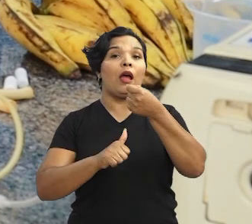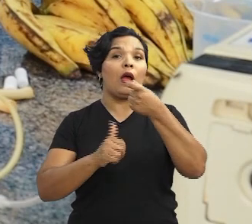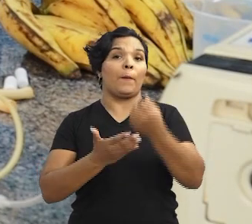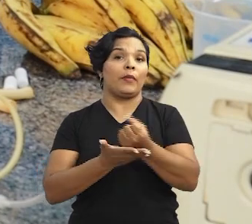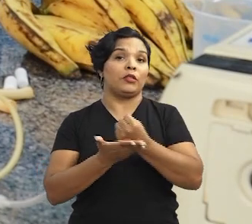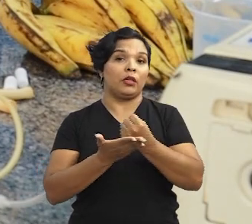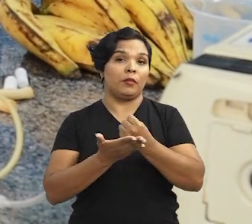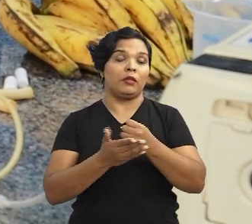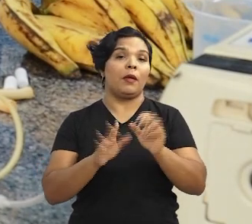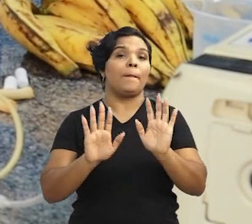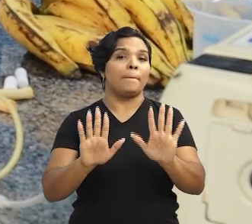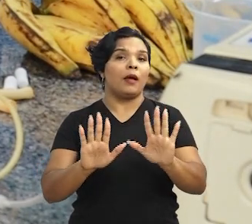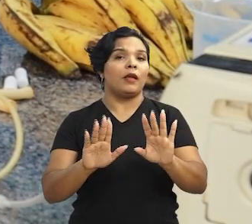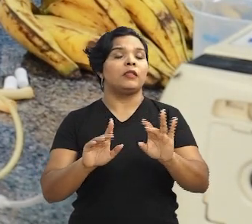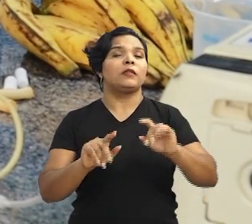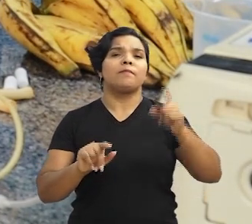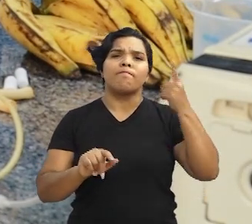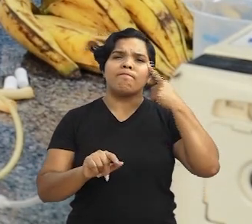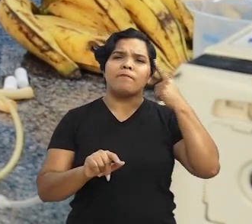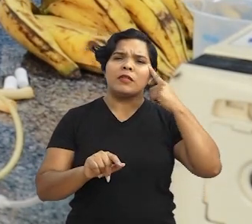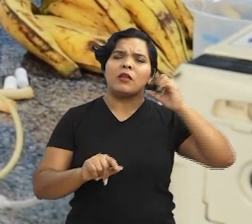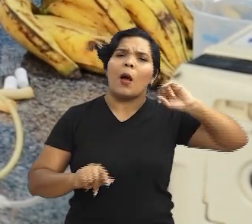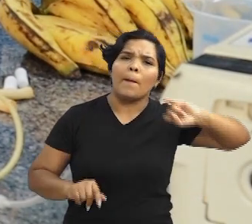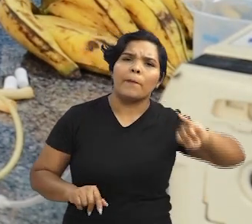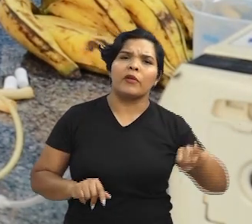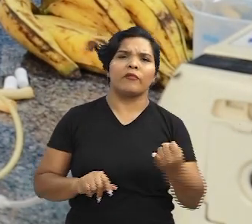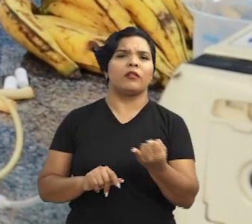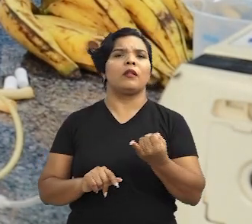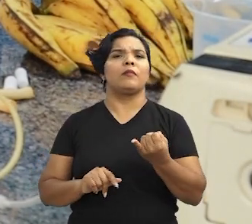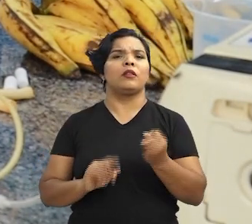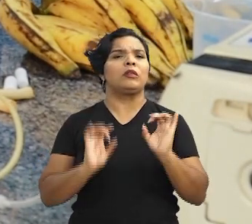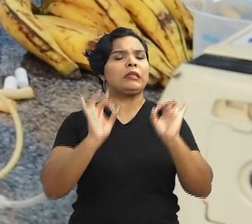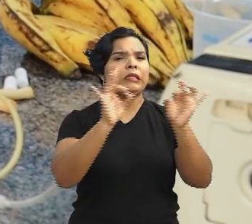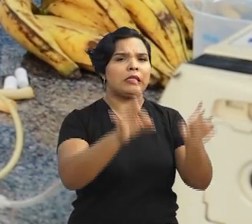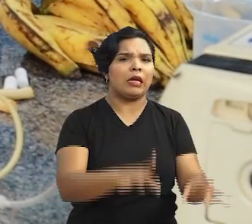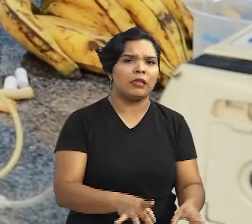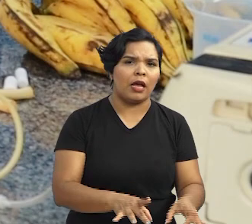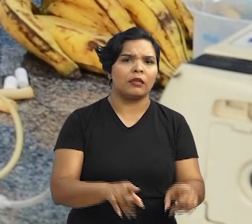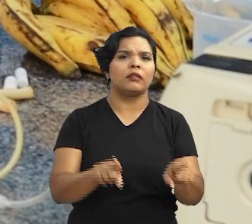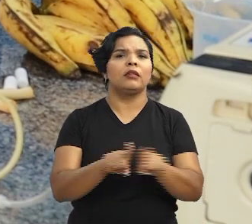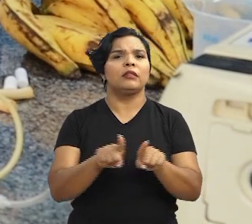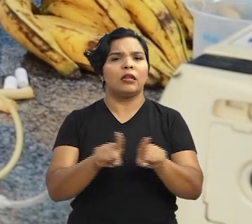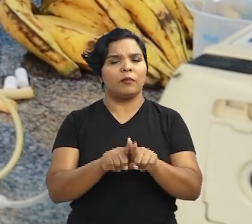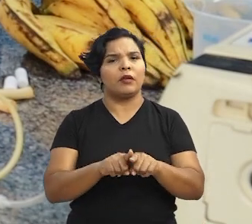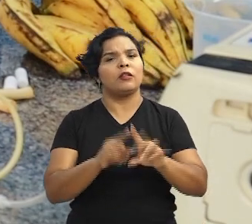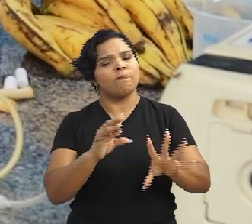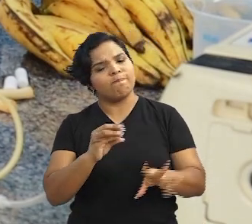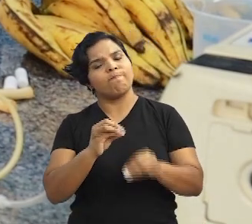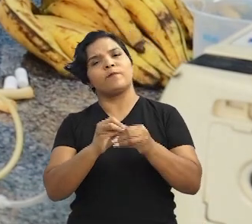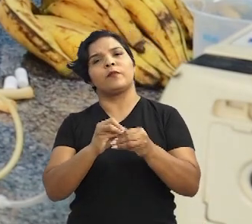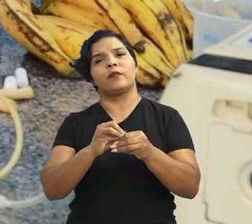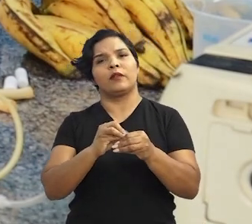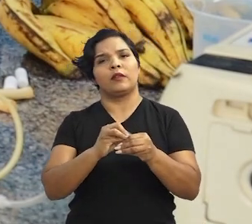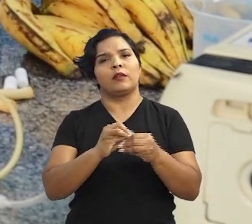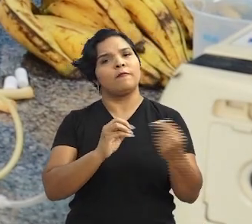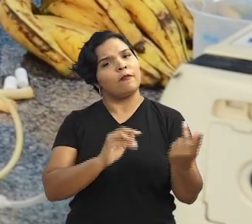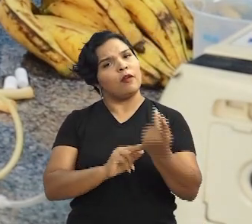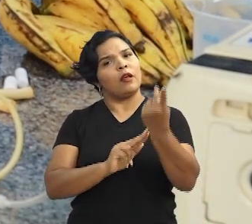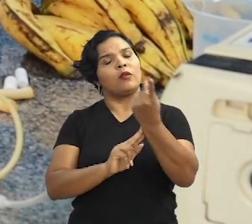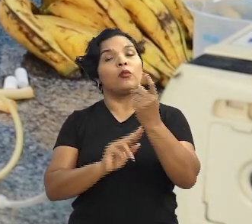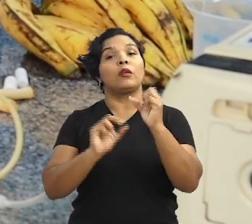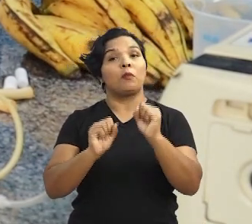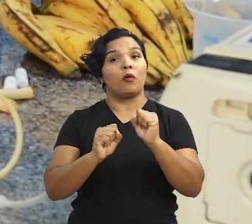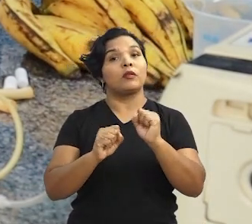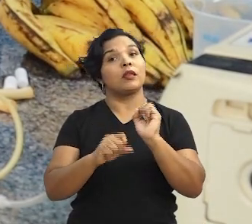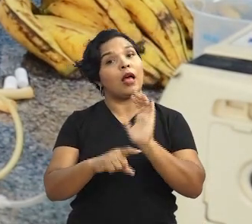virar um medicamento. A gente pensa na questão do aproveitamento do que é descartado para que isso gere valor agregado, né?